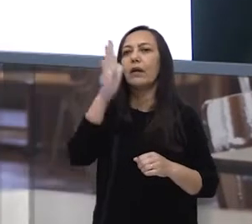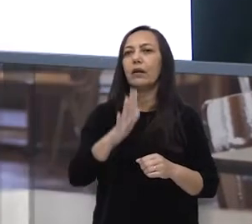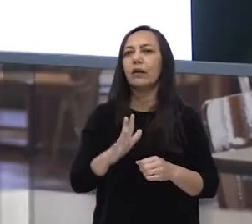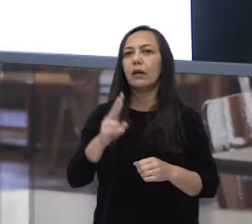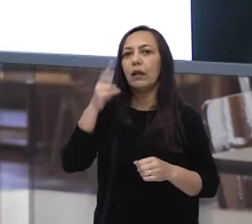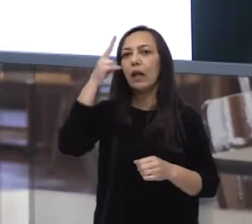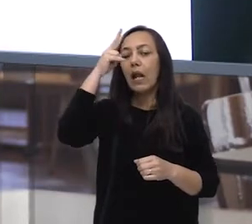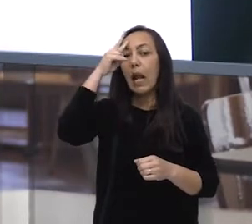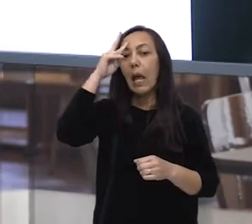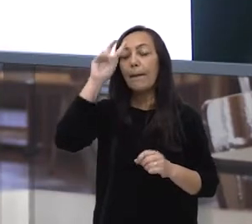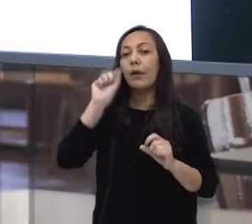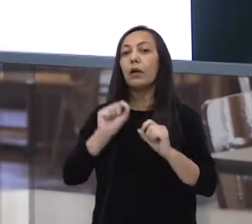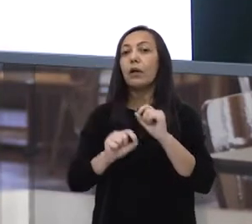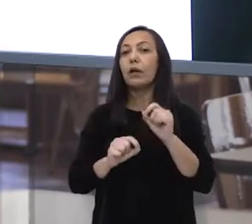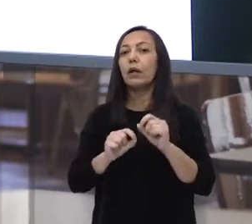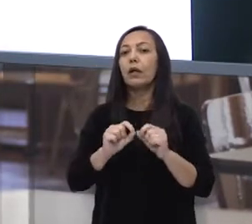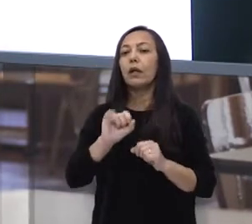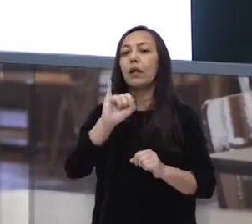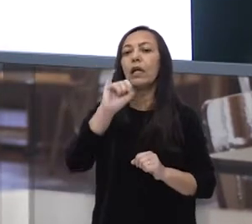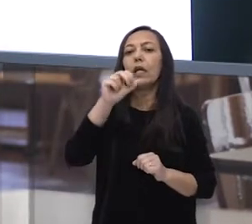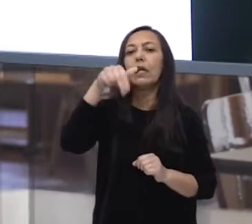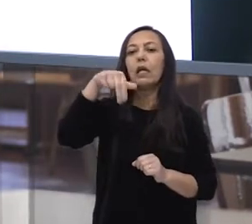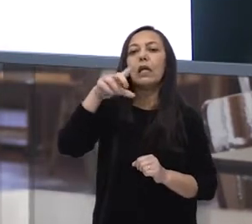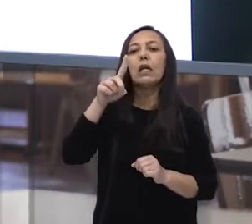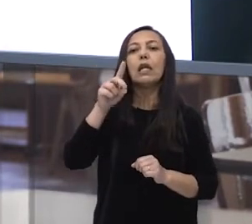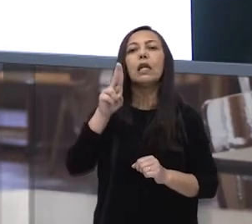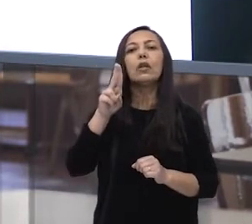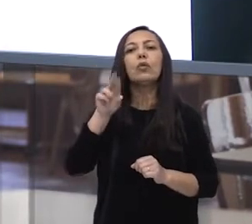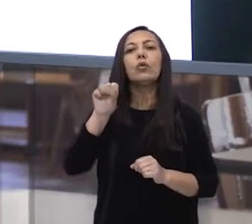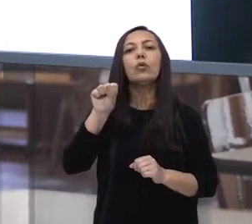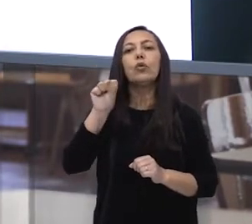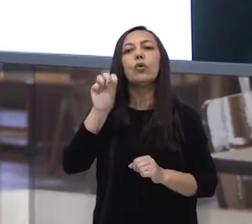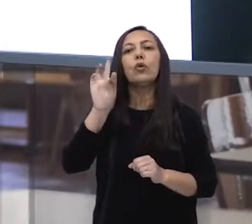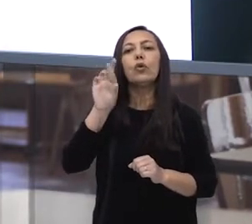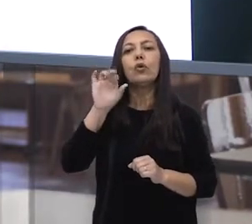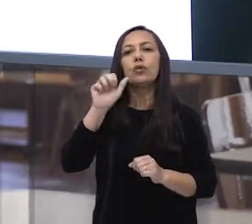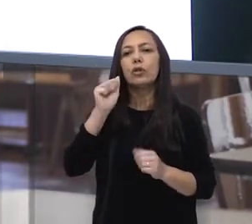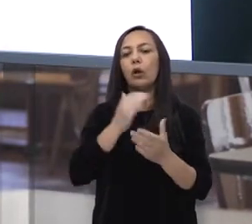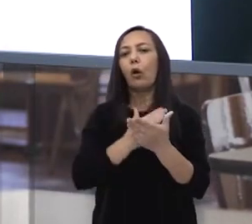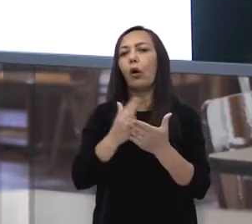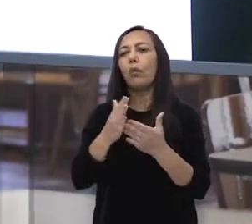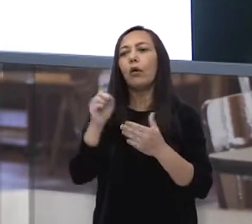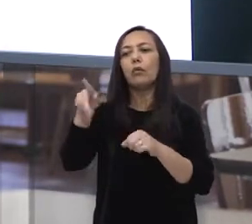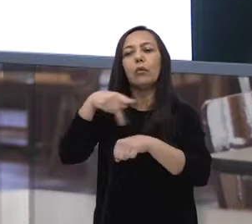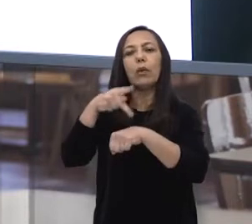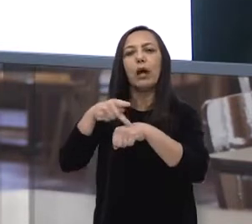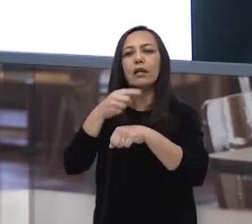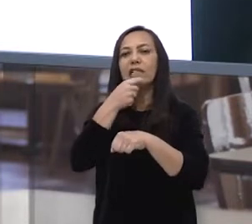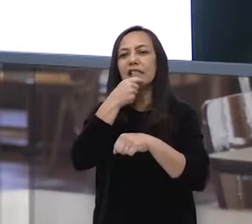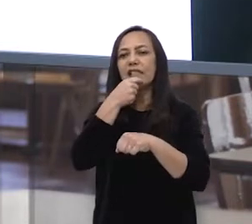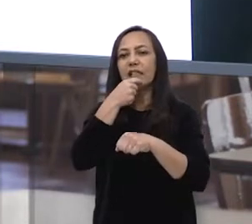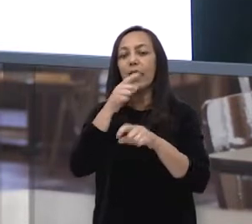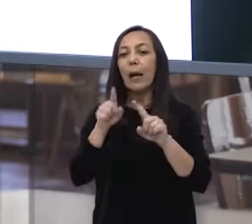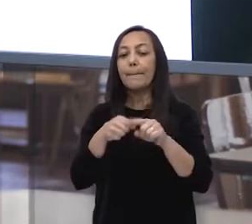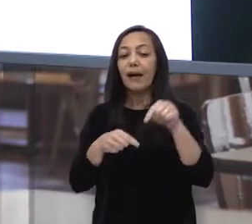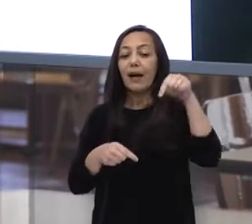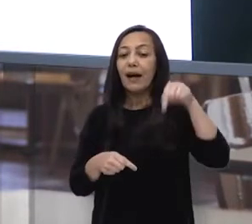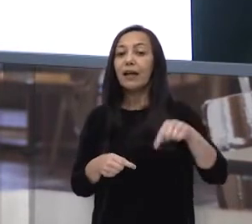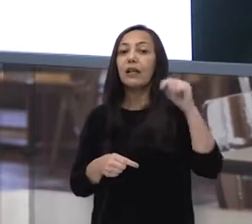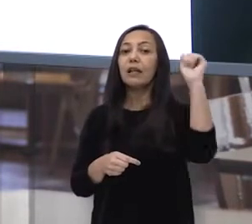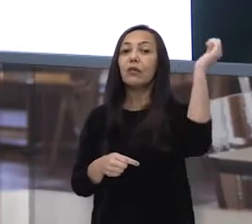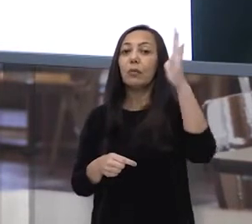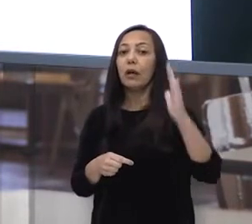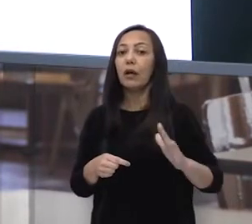Lembrando que eu disse que a indústria surgiu na Inglaterra lá no século XVIII. Mas será que aqui no Brasil a indústria